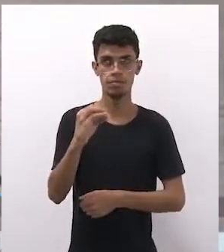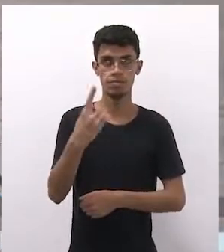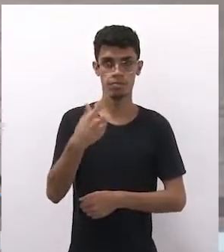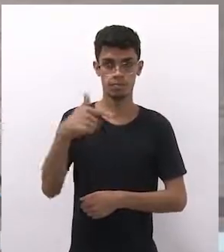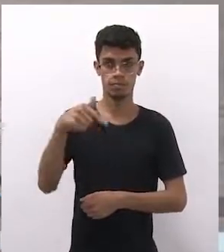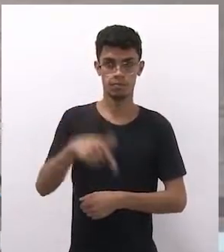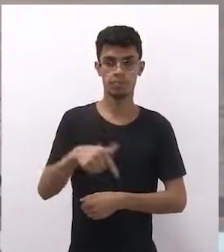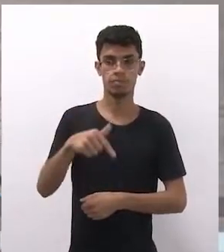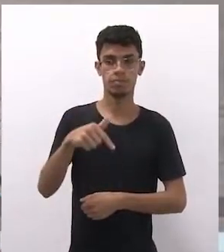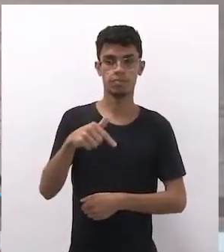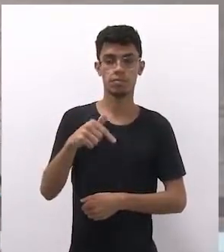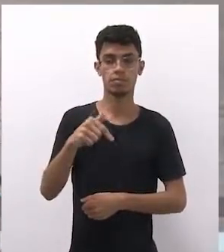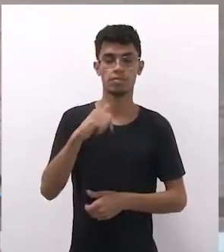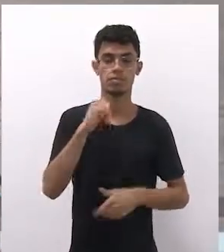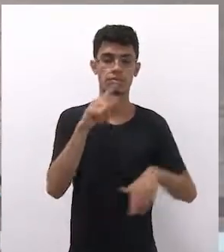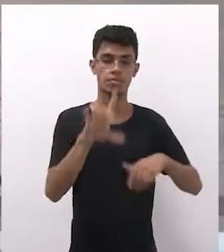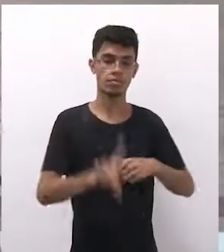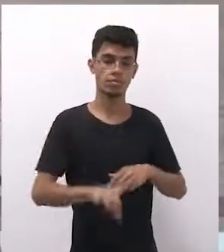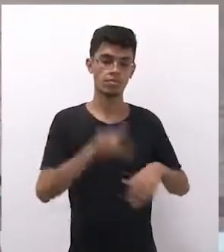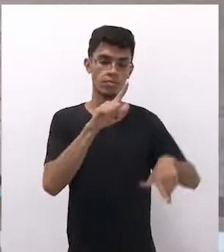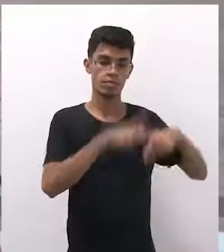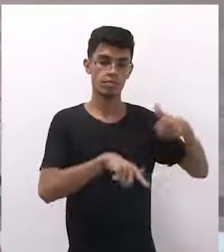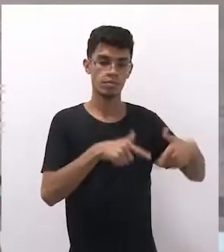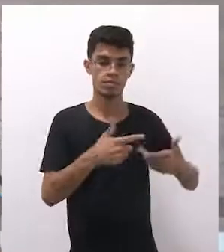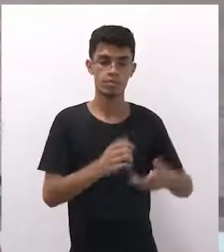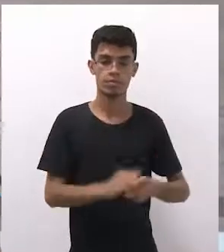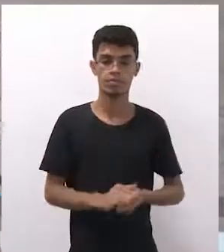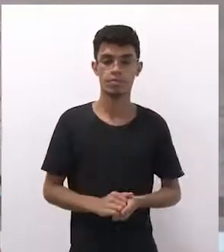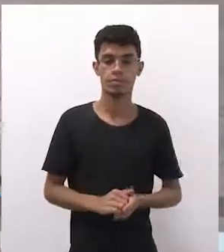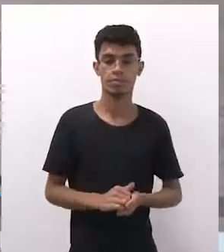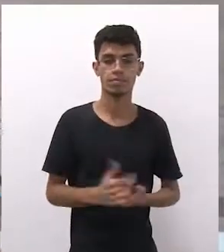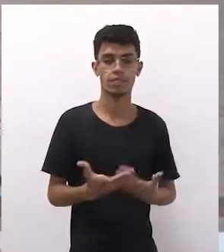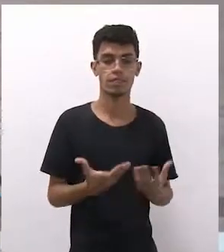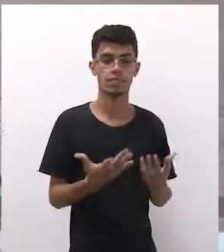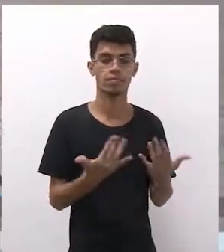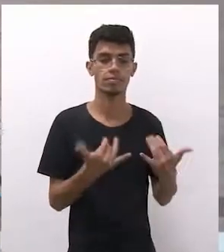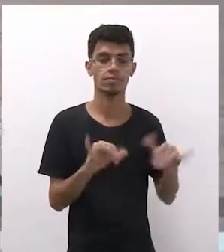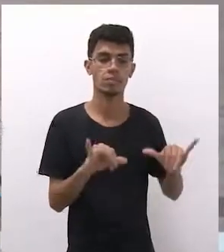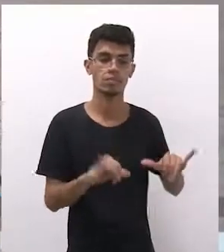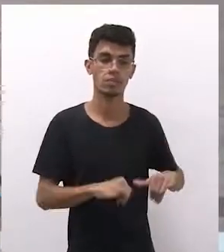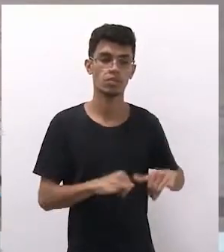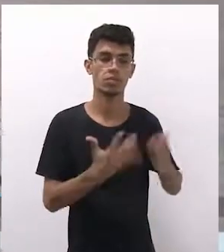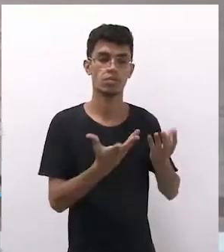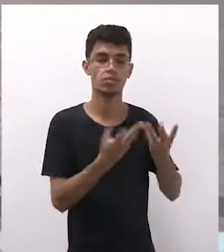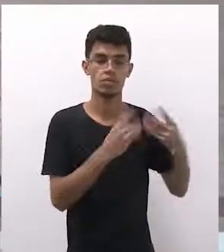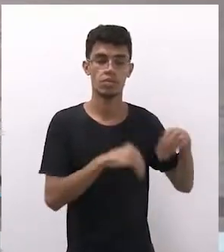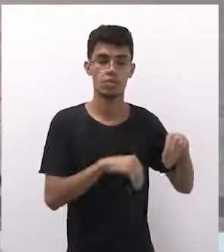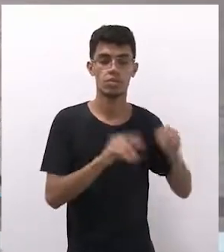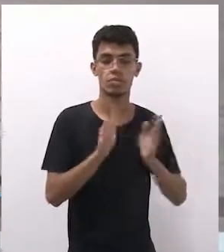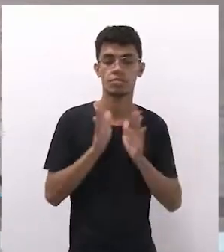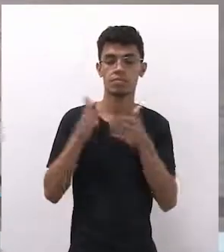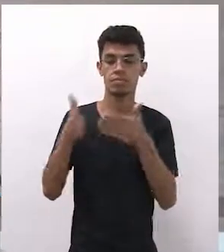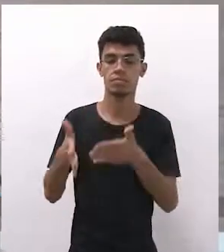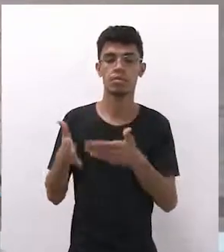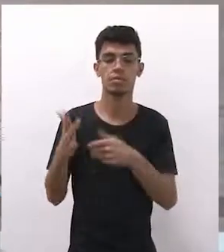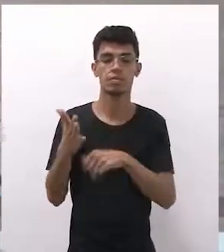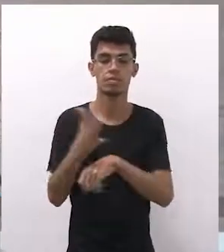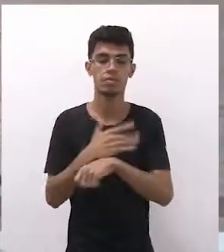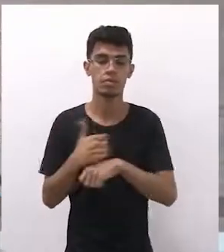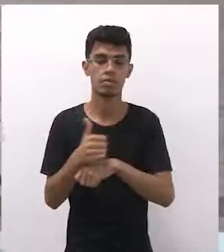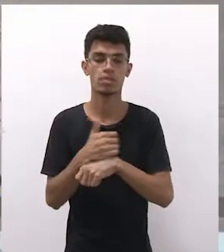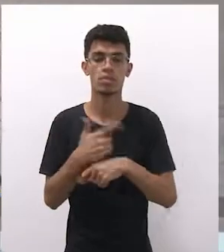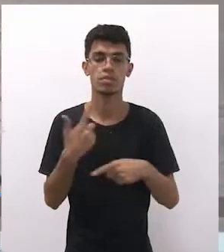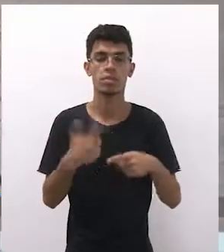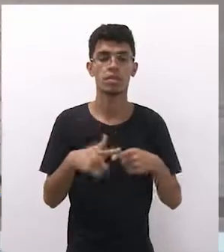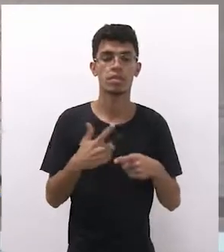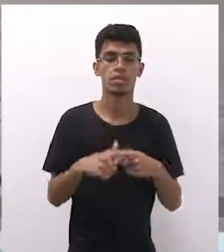direitos do trabalho, eu acabei me voltando para essas outras áreas porque o trabalho